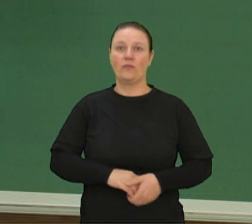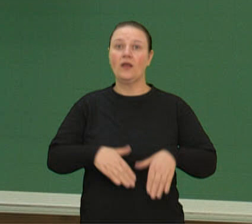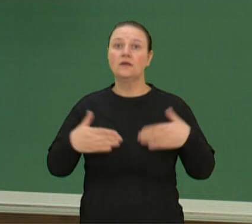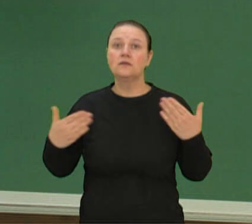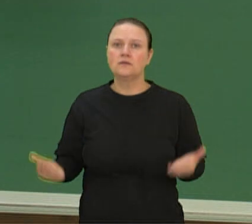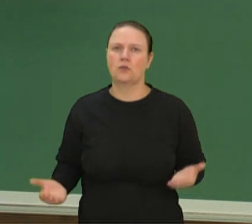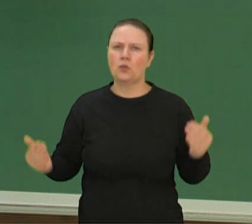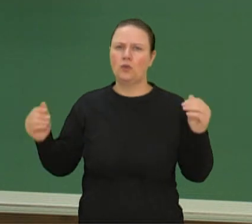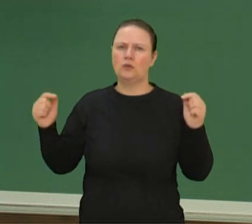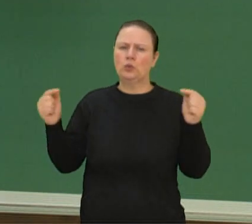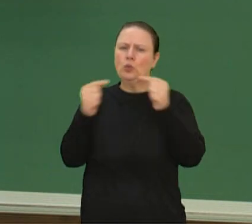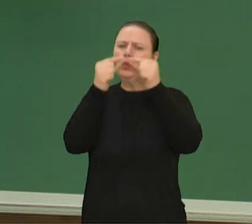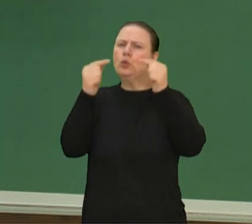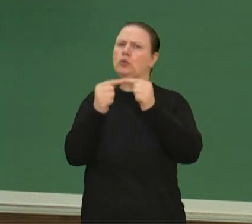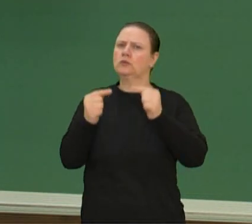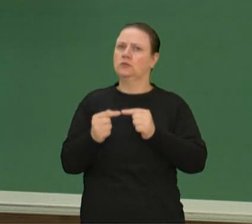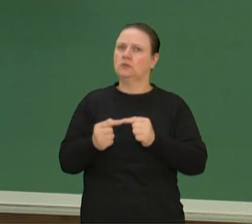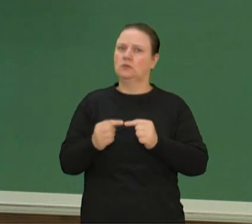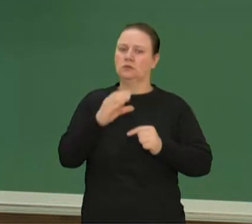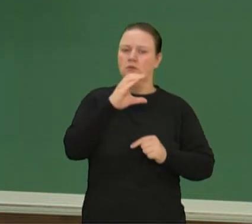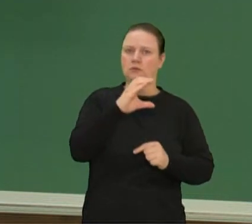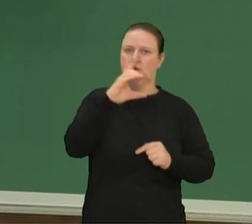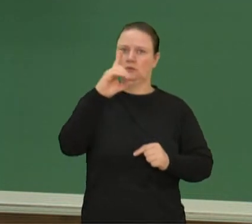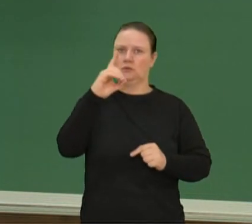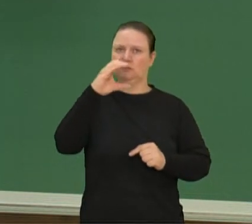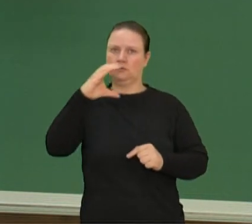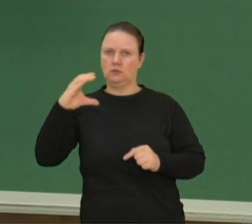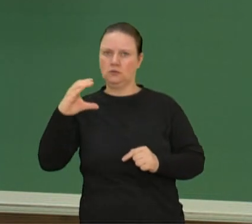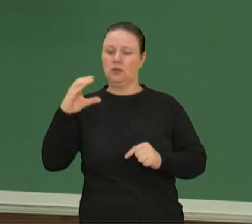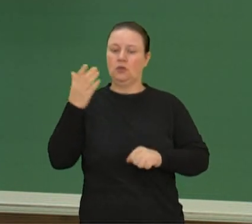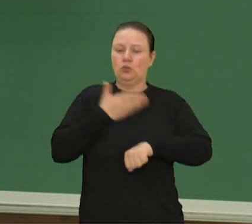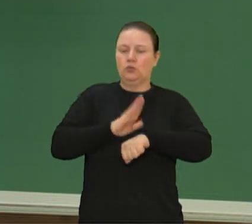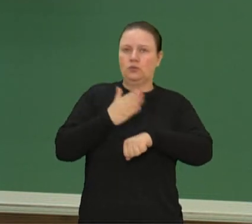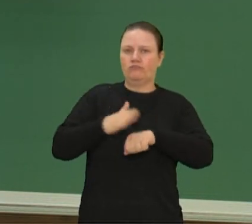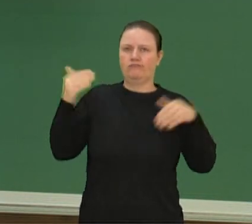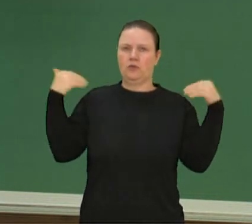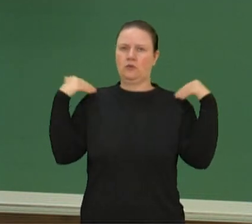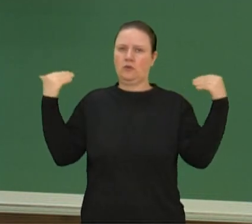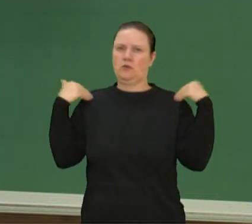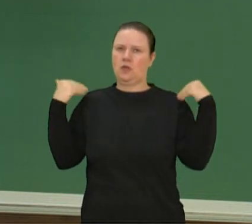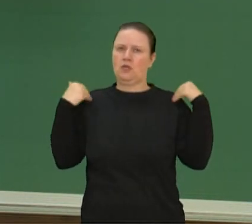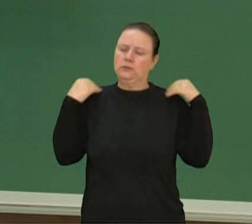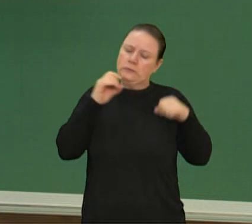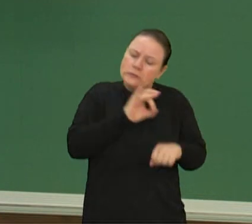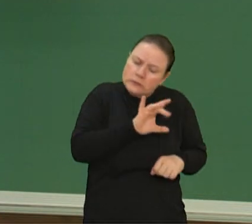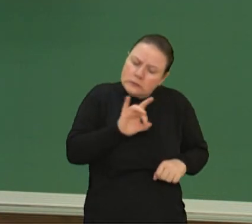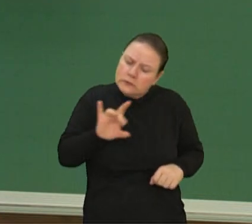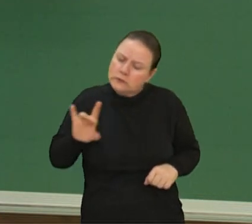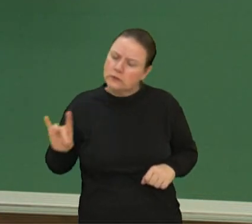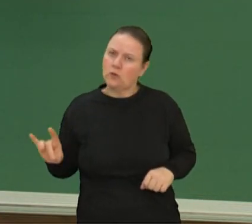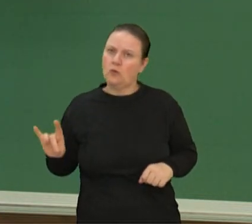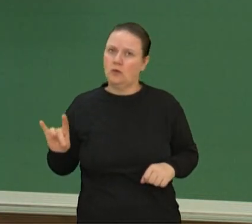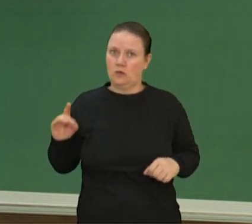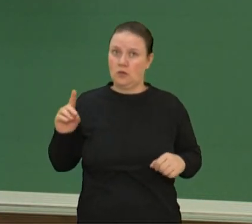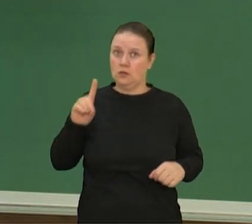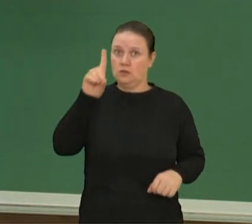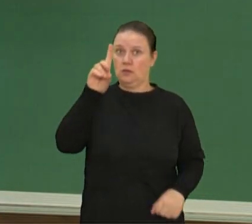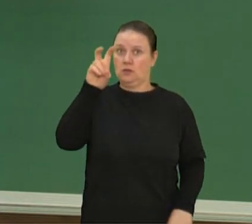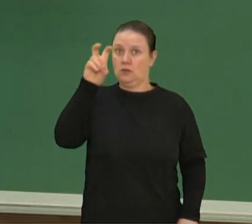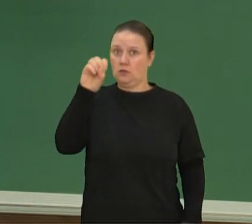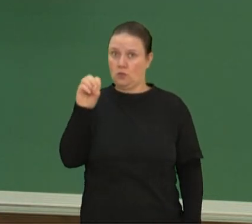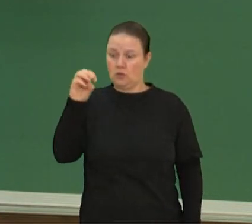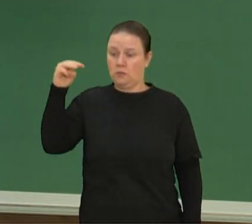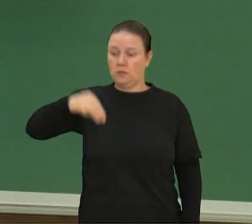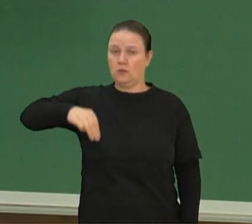Então, de acordo com o CDC, a atividade física regular deve ser feita com no mínimo 150 minutos